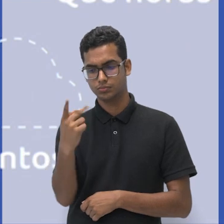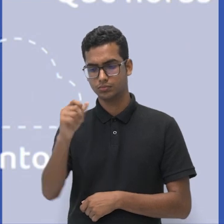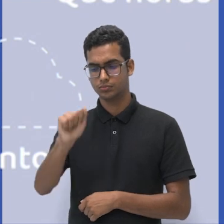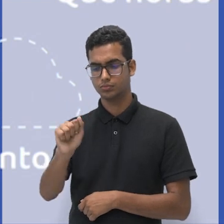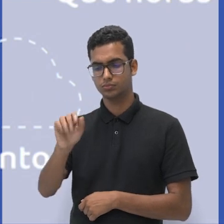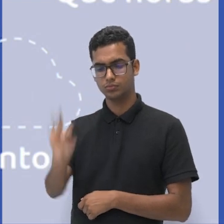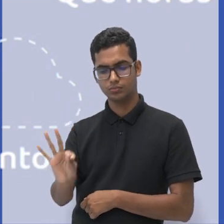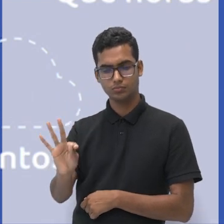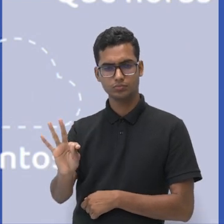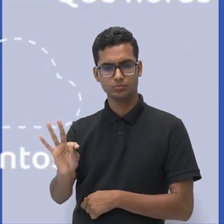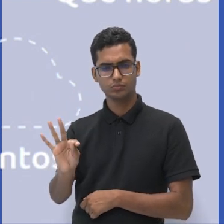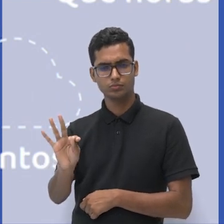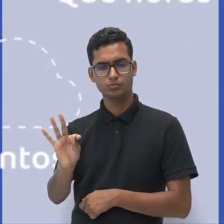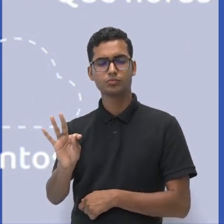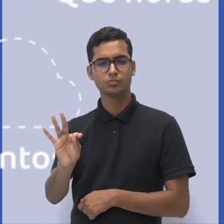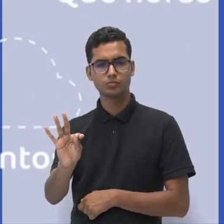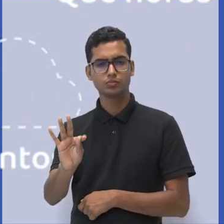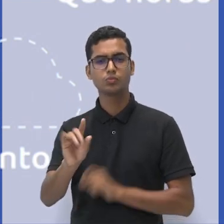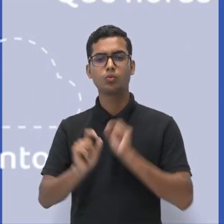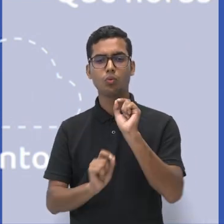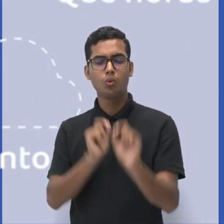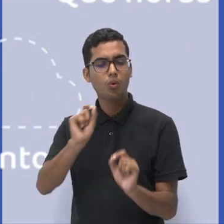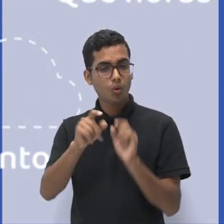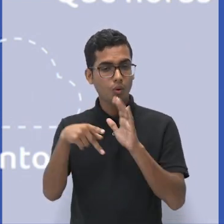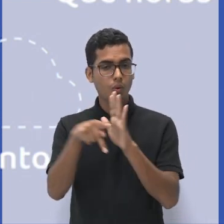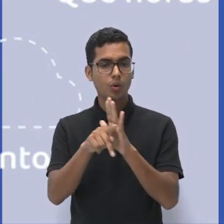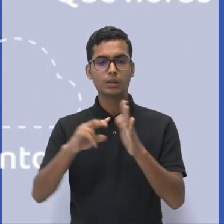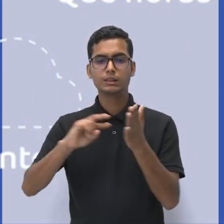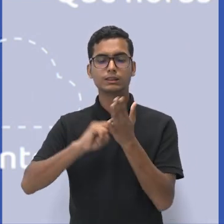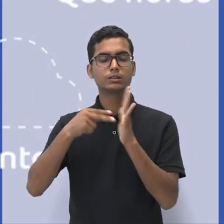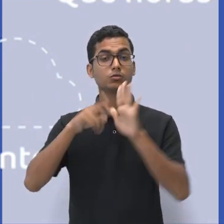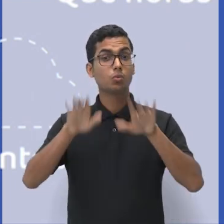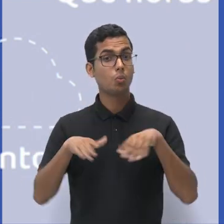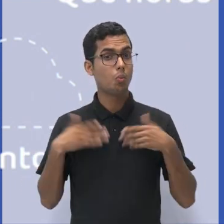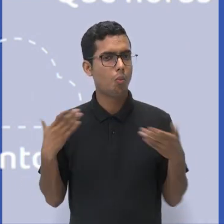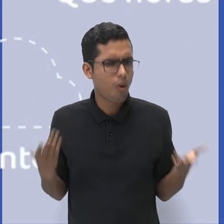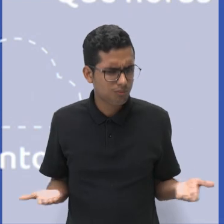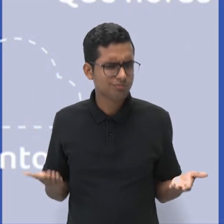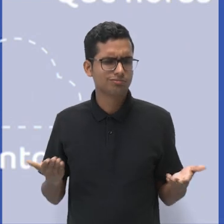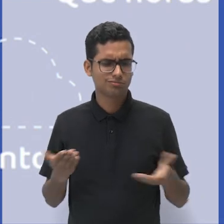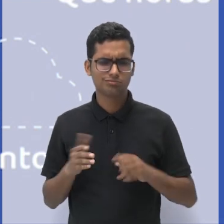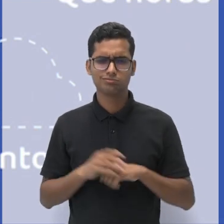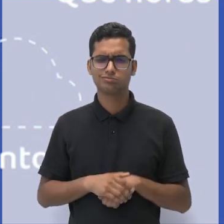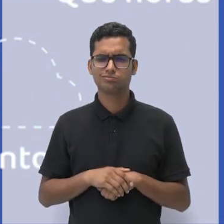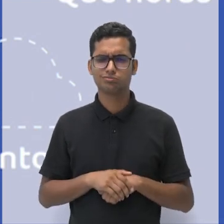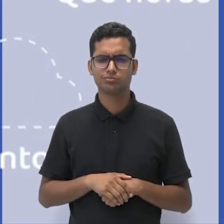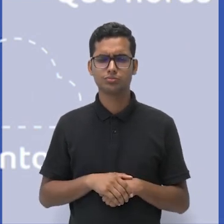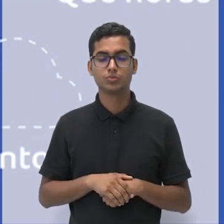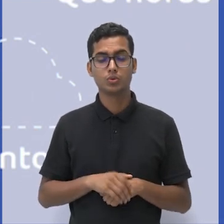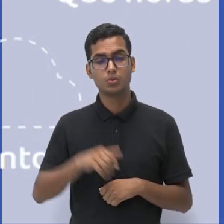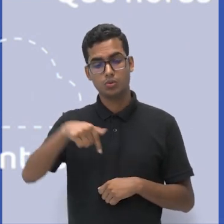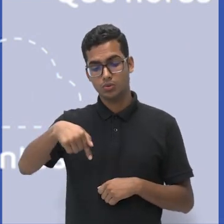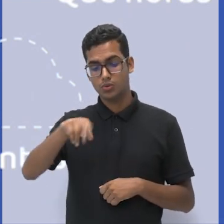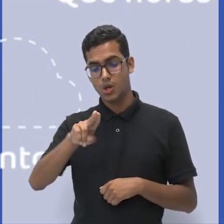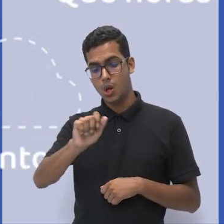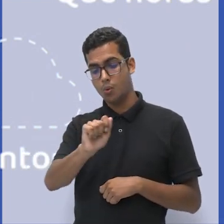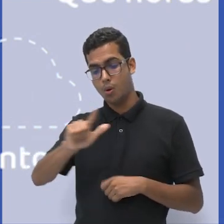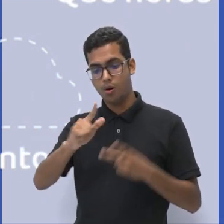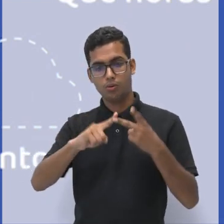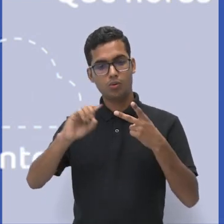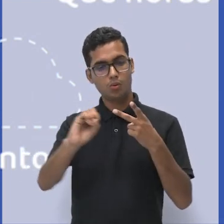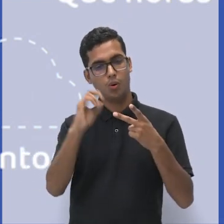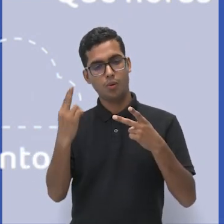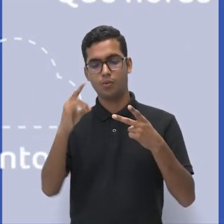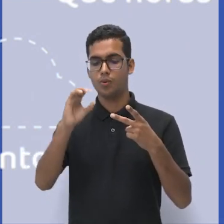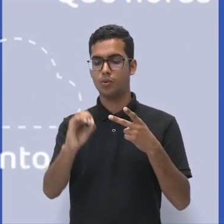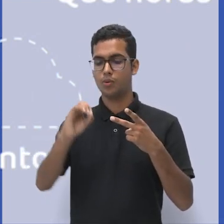name? Bem conhecida essa pergunta, né? Então, what é qual, o que, qual o seu nome, o